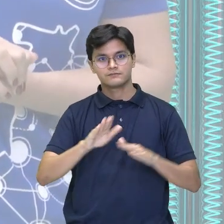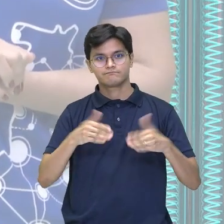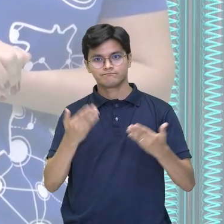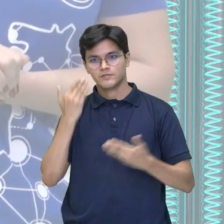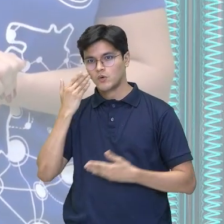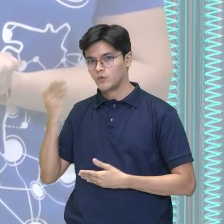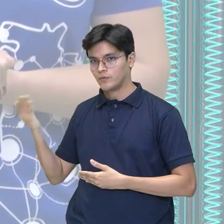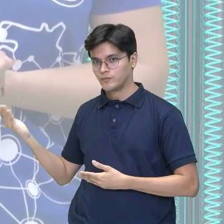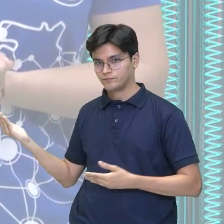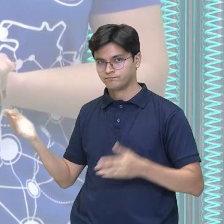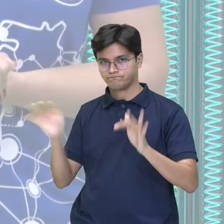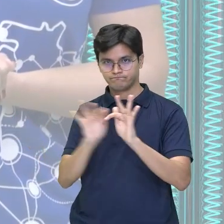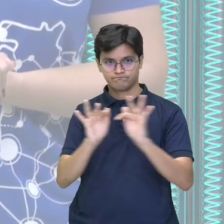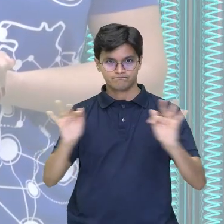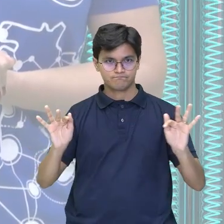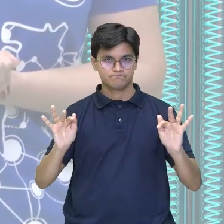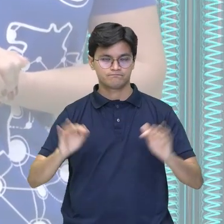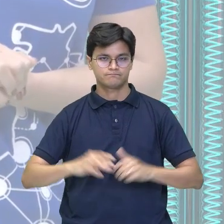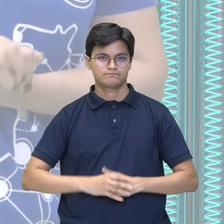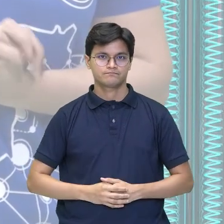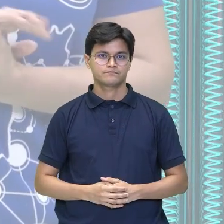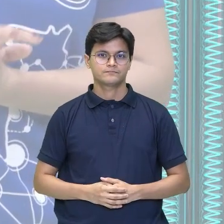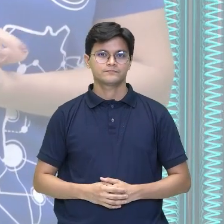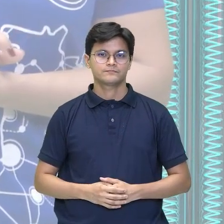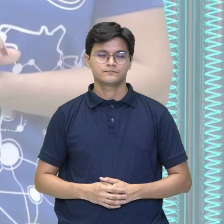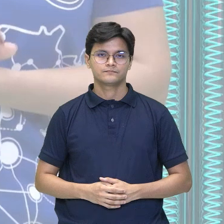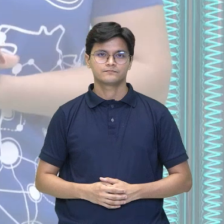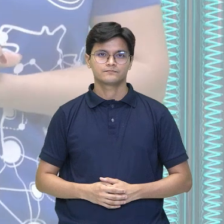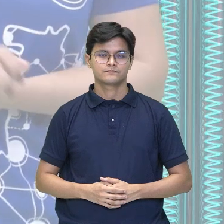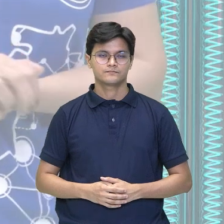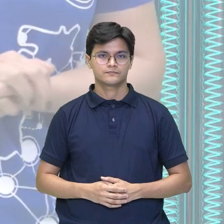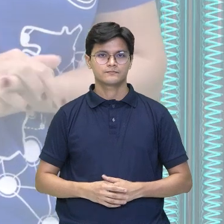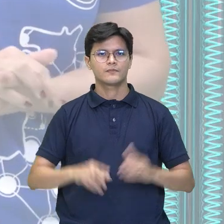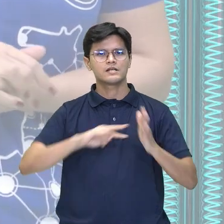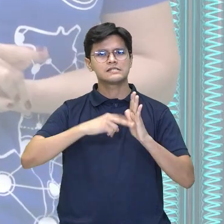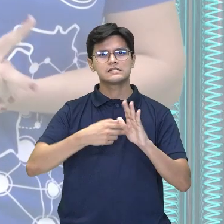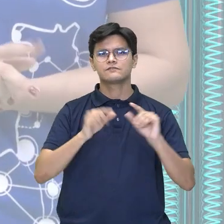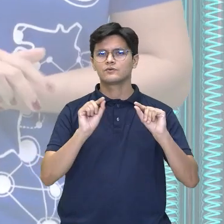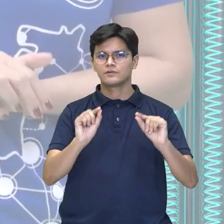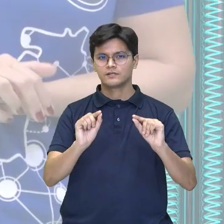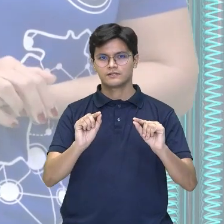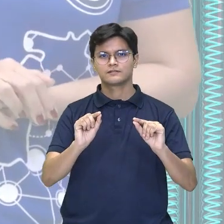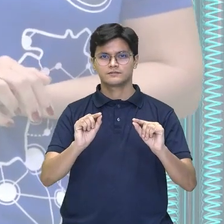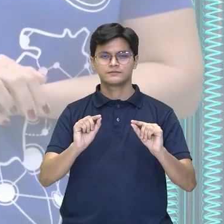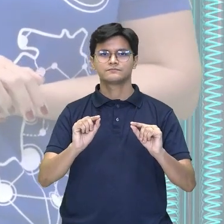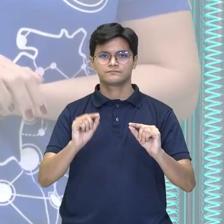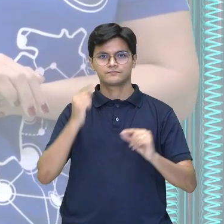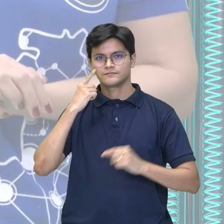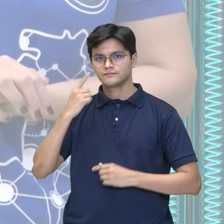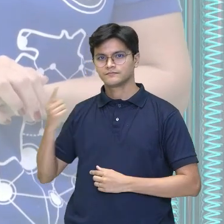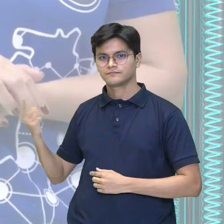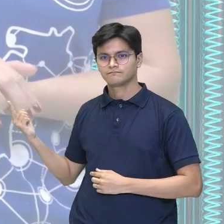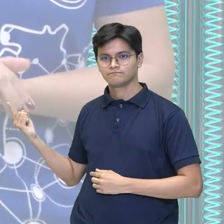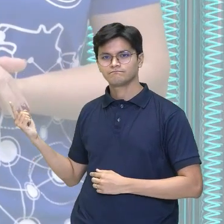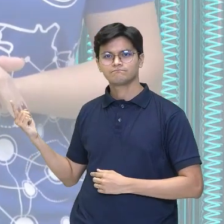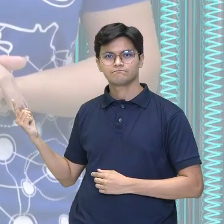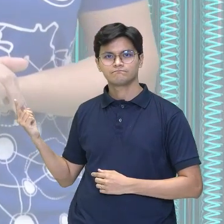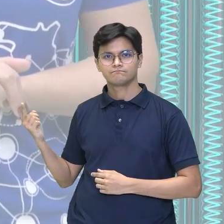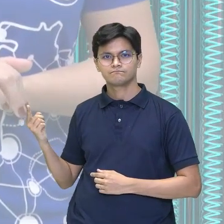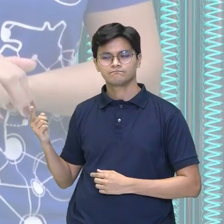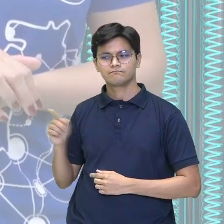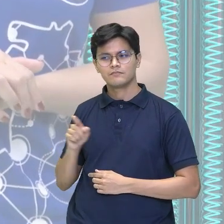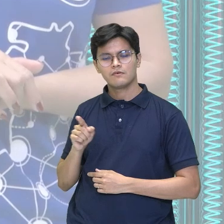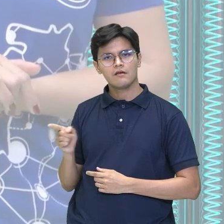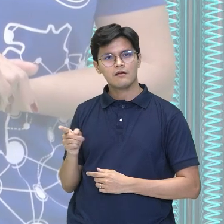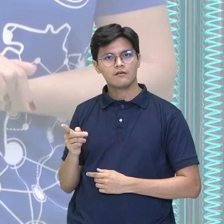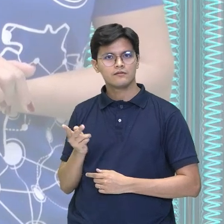go on their last vacation? Vamos ver o que significa isso? Aqui, ó, aonde eles foram